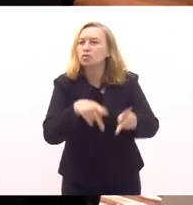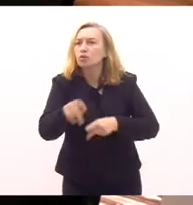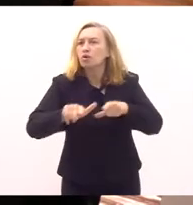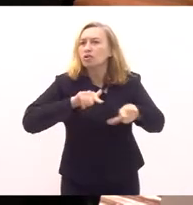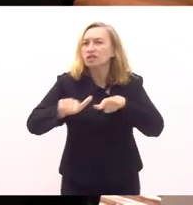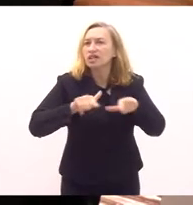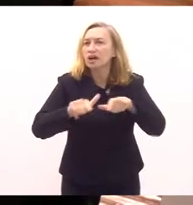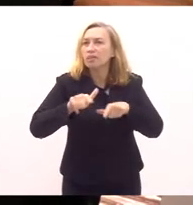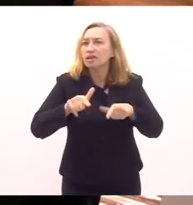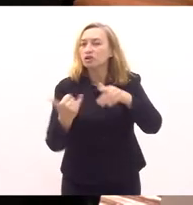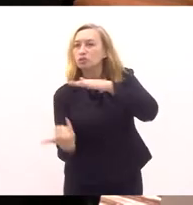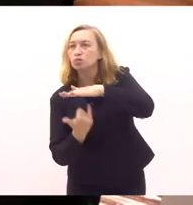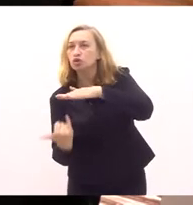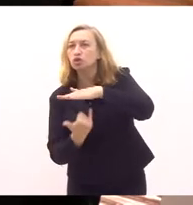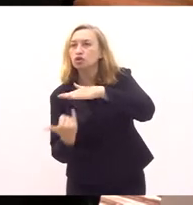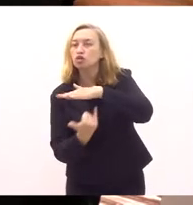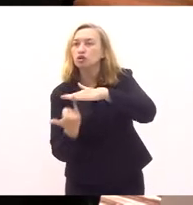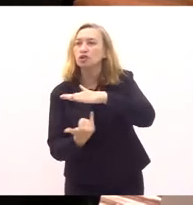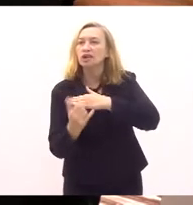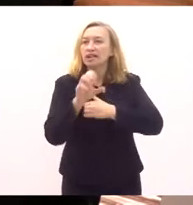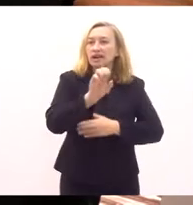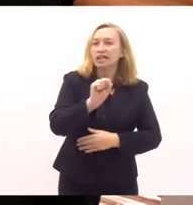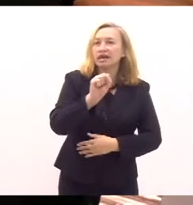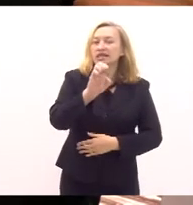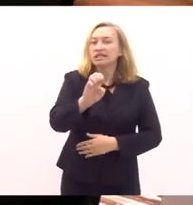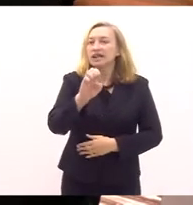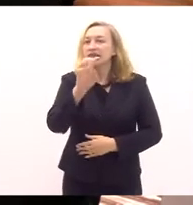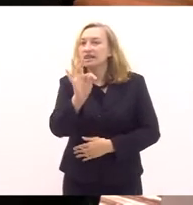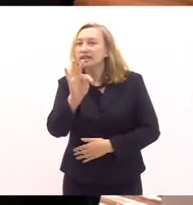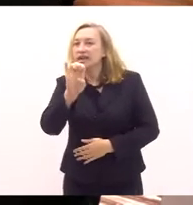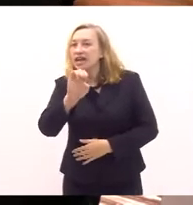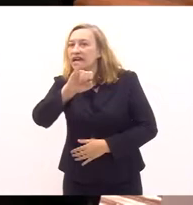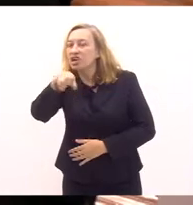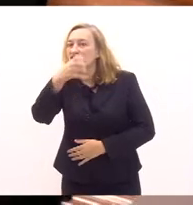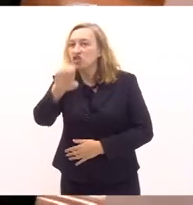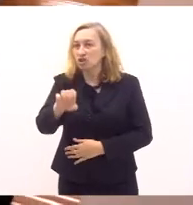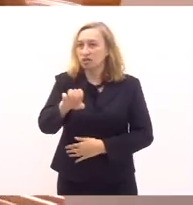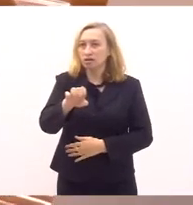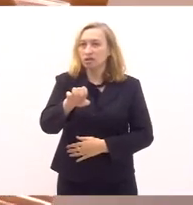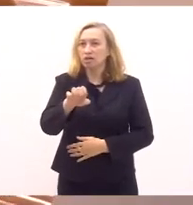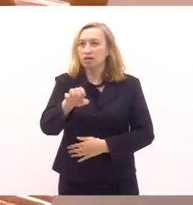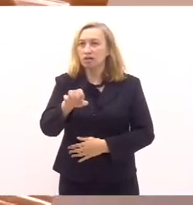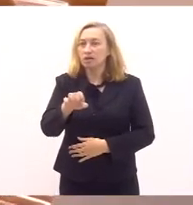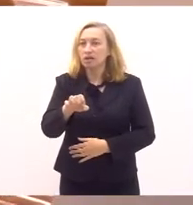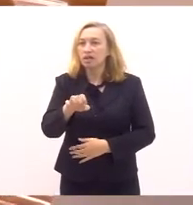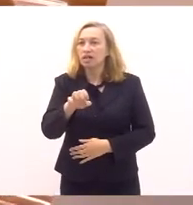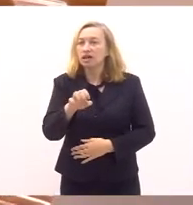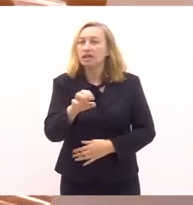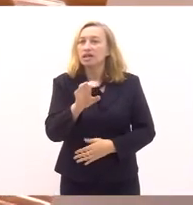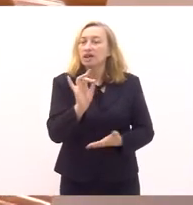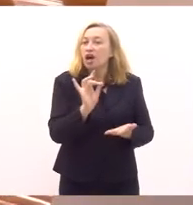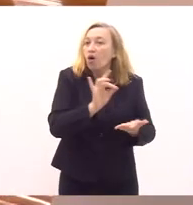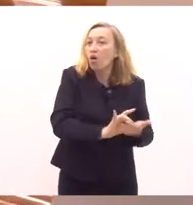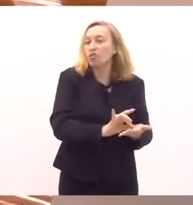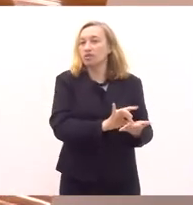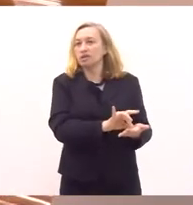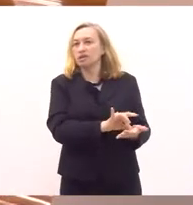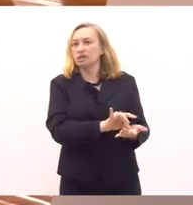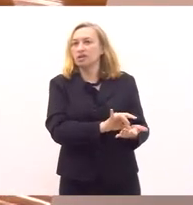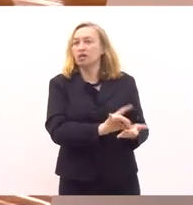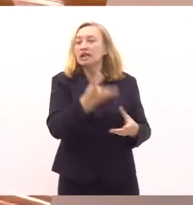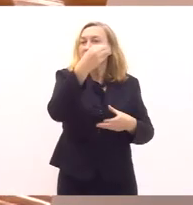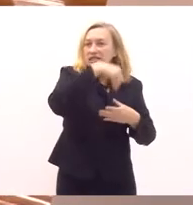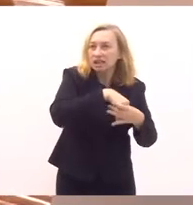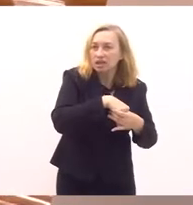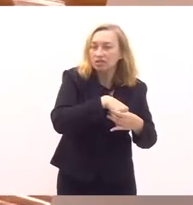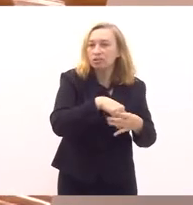numa instituição chamada CETERJ, uma instituição que é legalizada, oficializada dentro